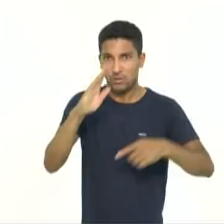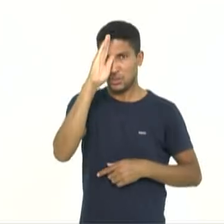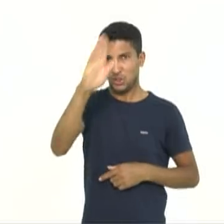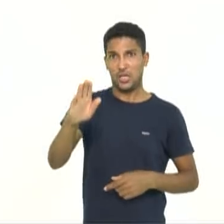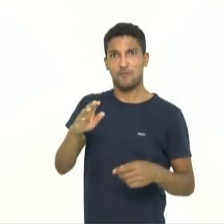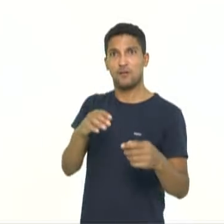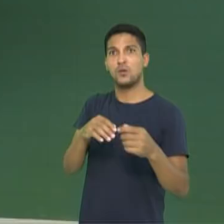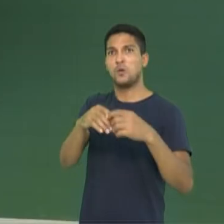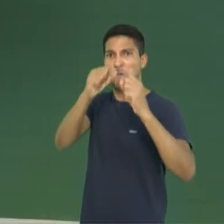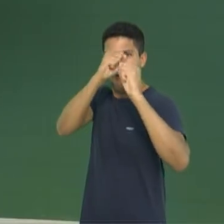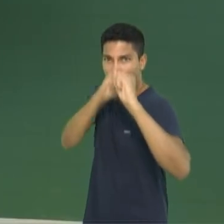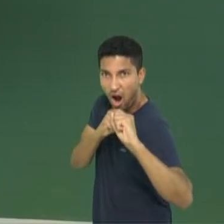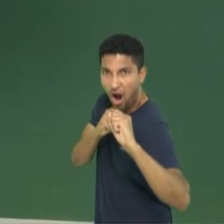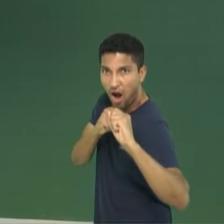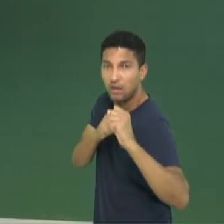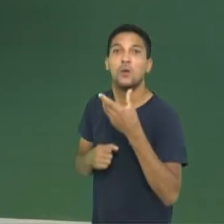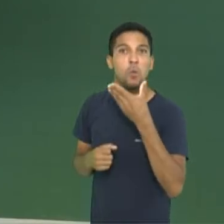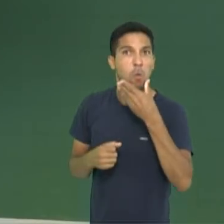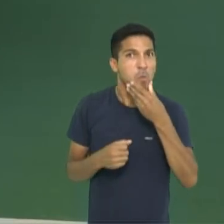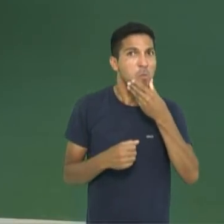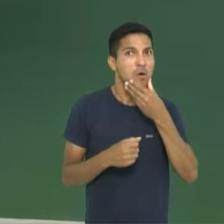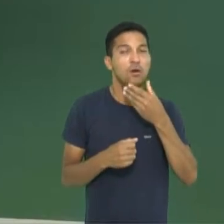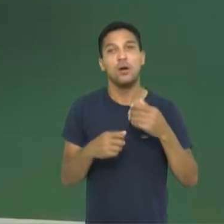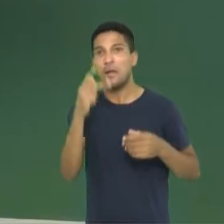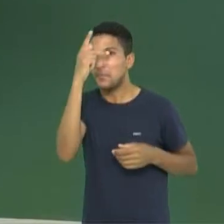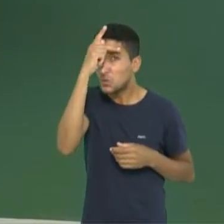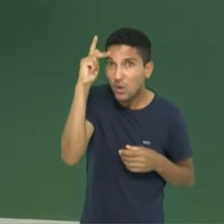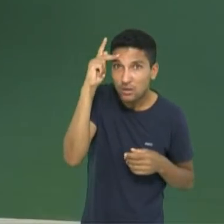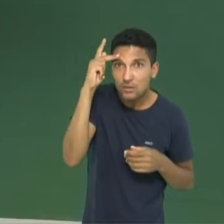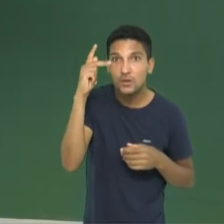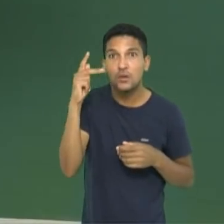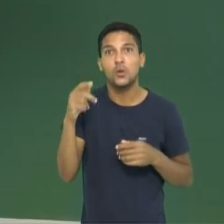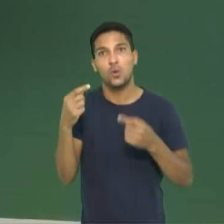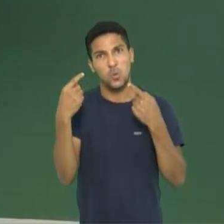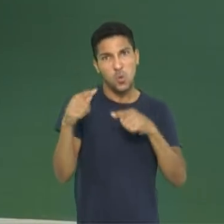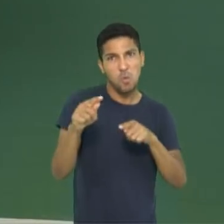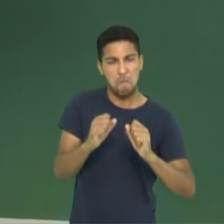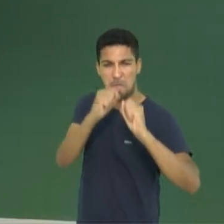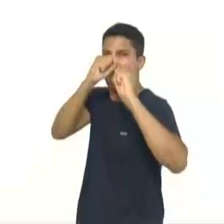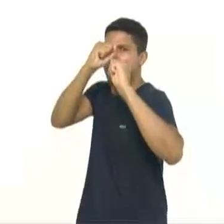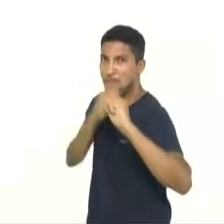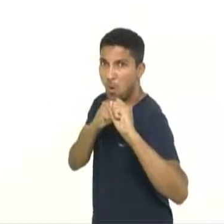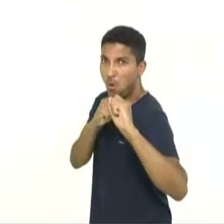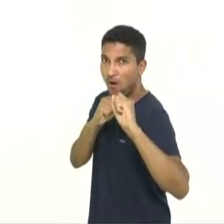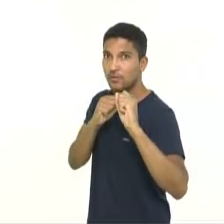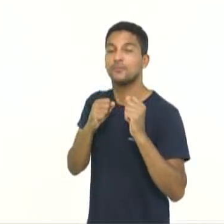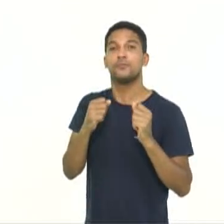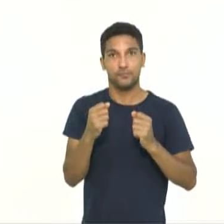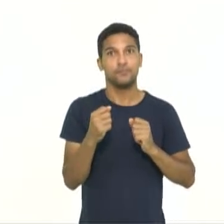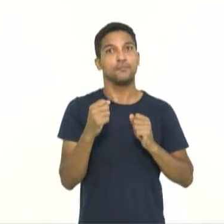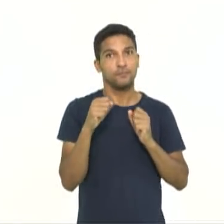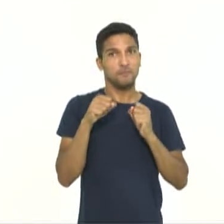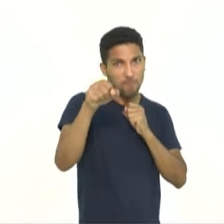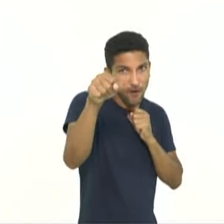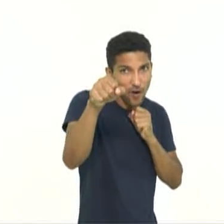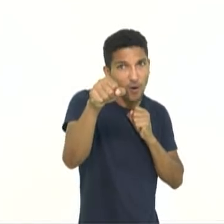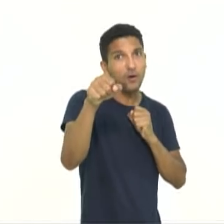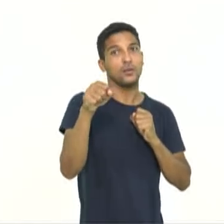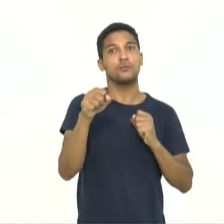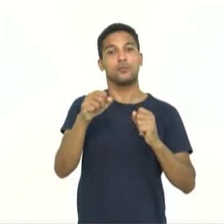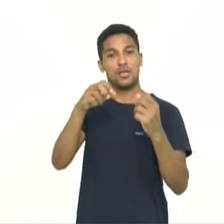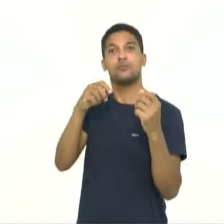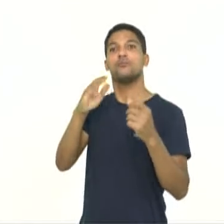que está incorporado na cultura norte-americana, a prática de alguma modalidade de luta.